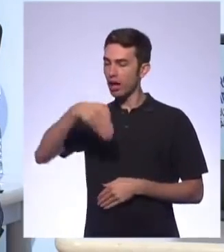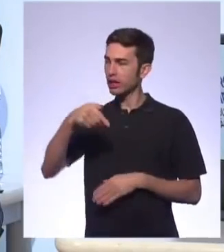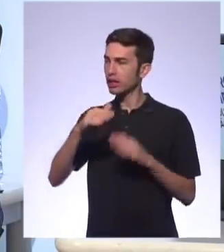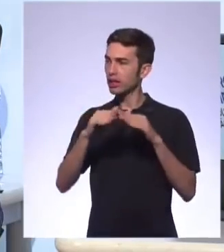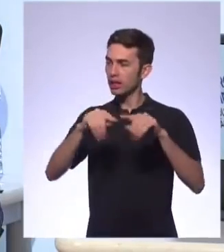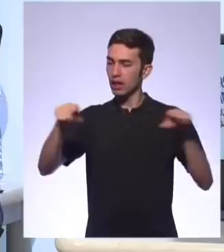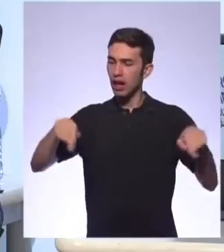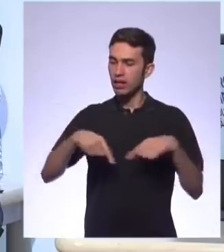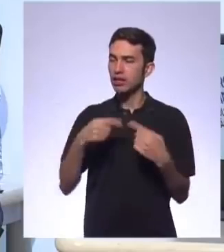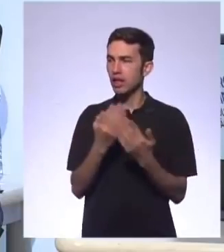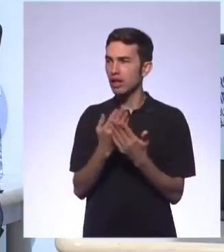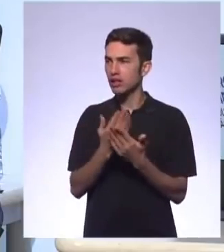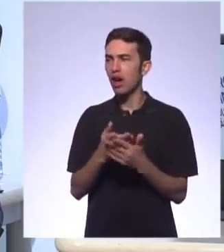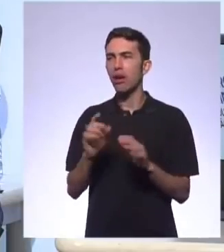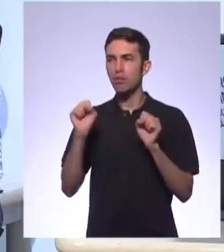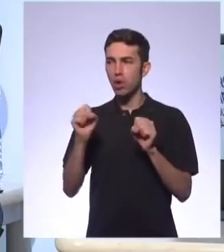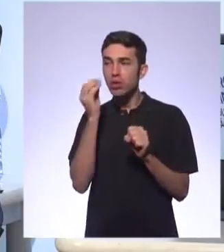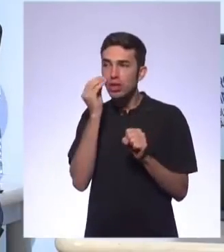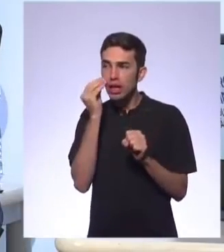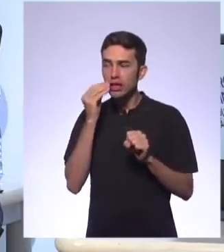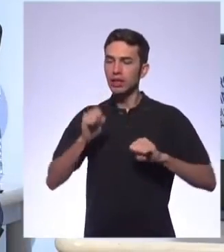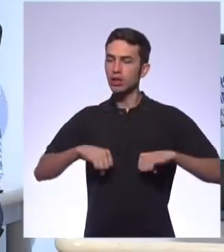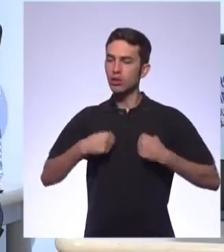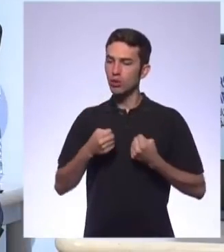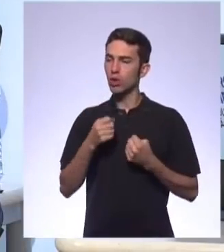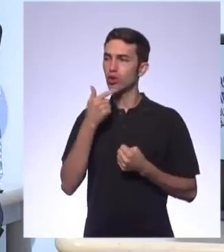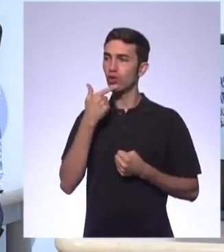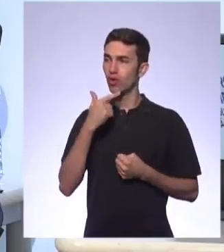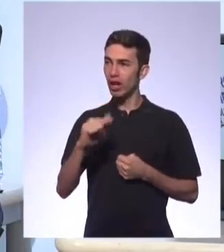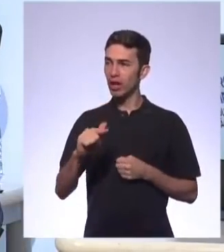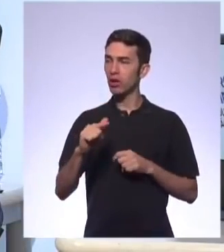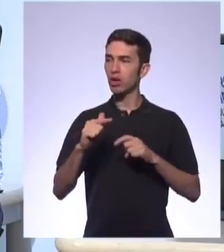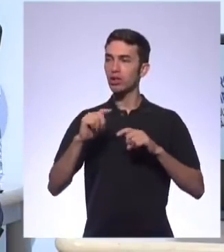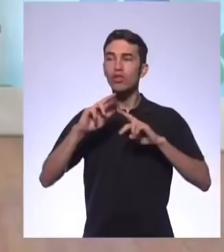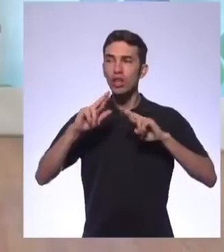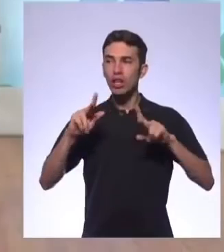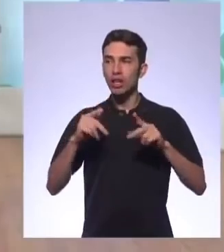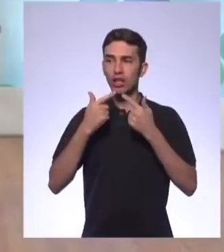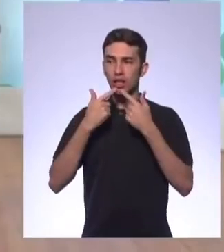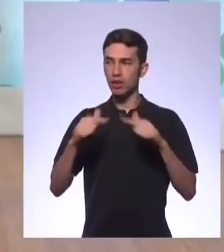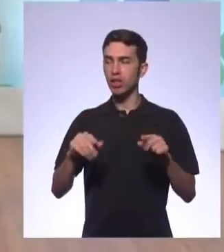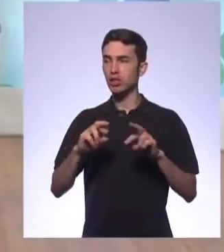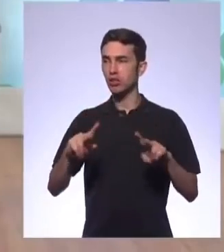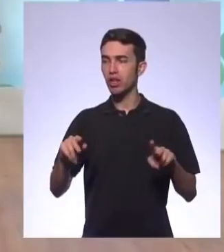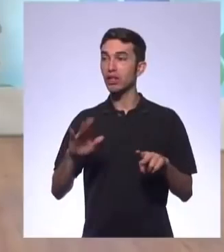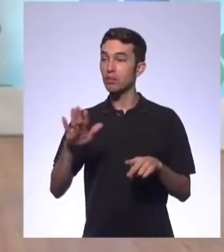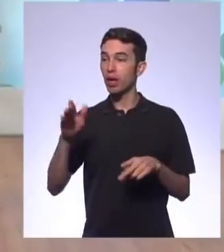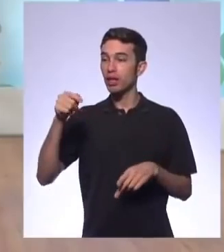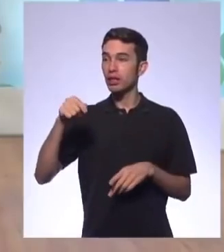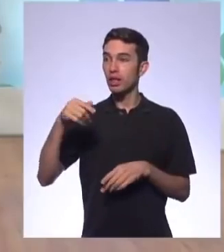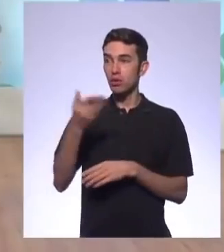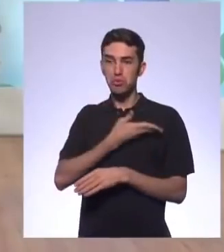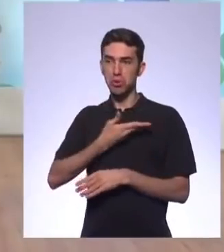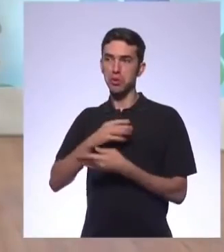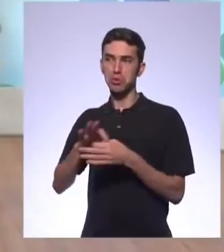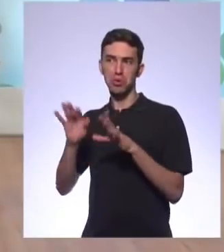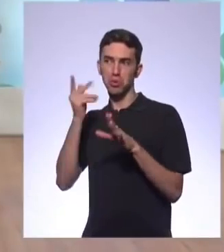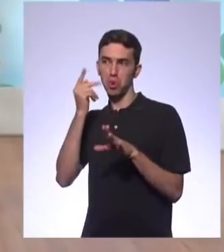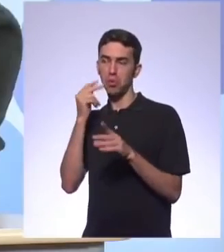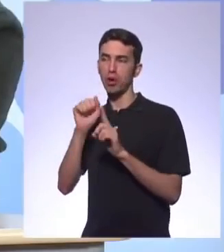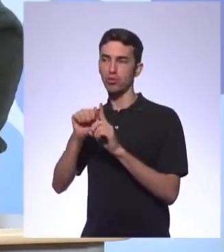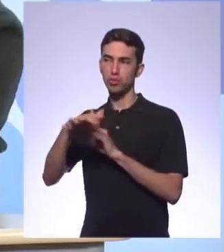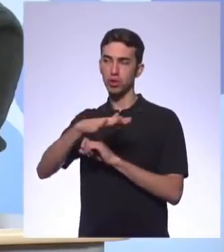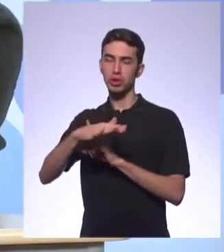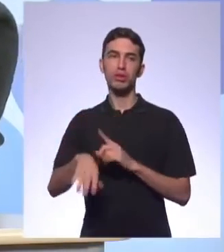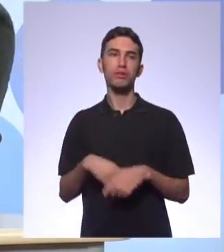Com seus amigos, vai que vai, porque nós somos assim. Né? Eu também, no meu dia a dia, uso gírias. Não, eu lembro muito, não sei se